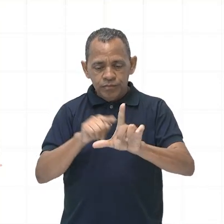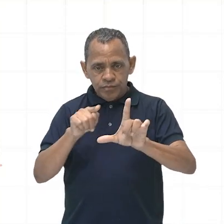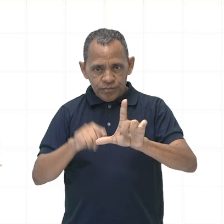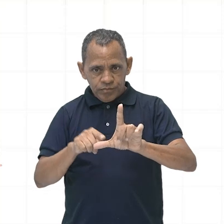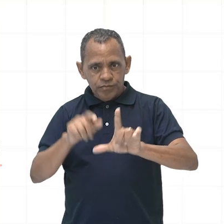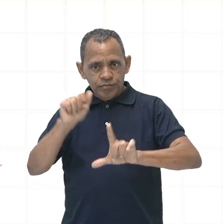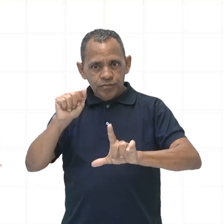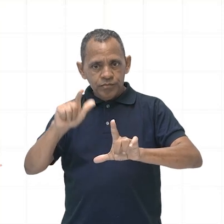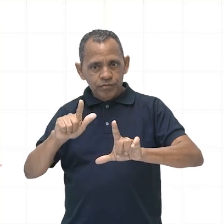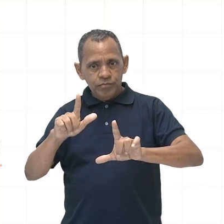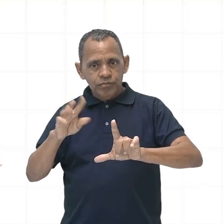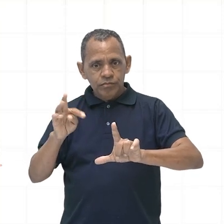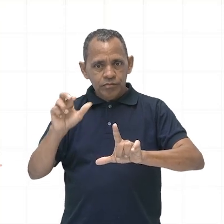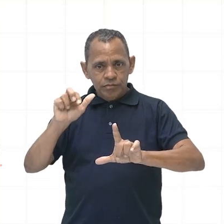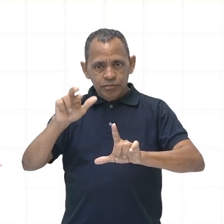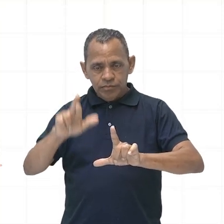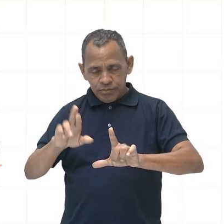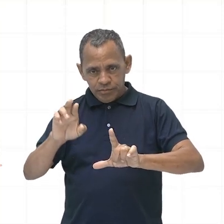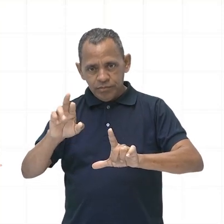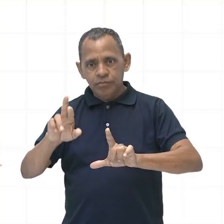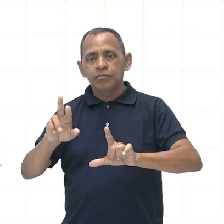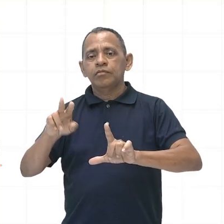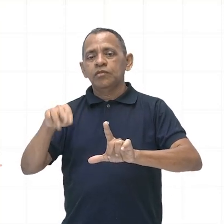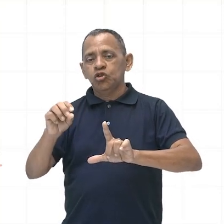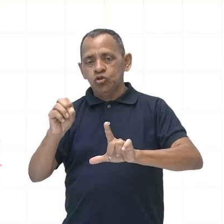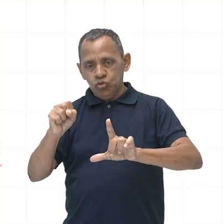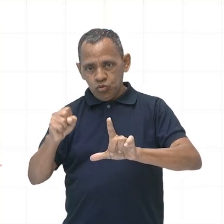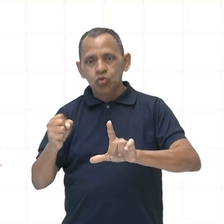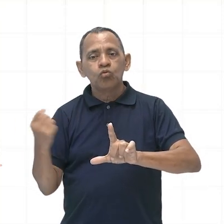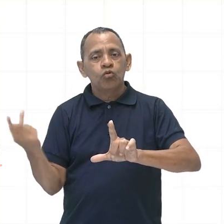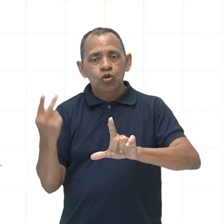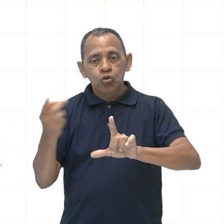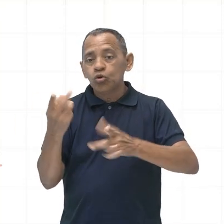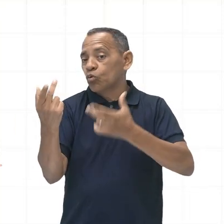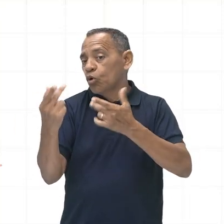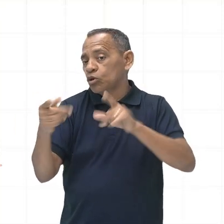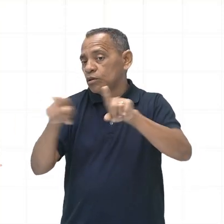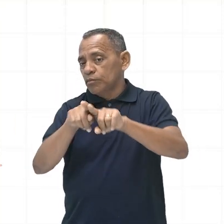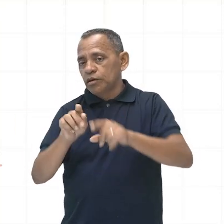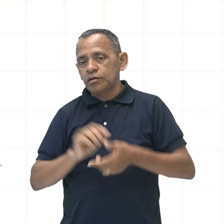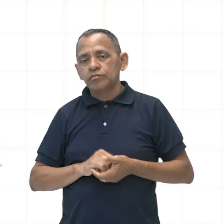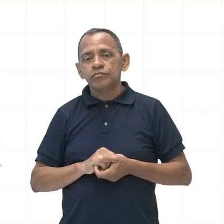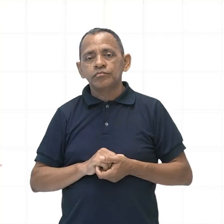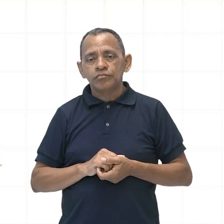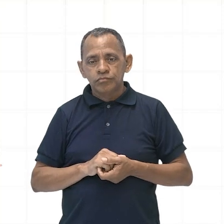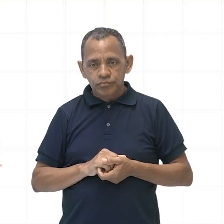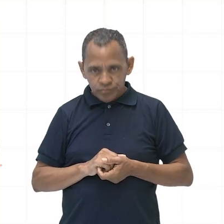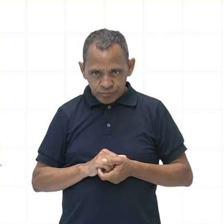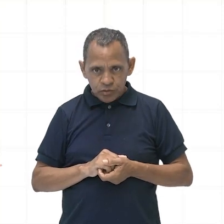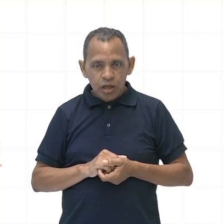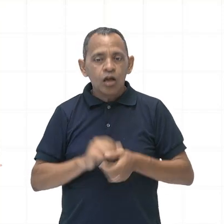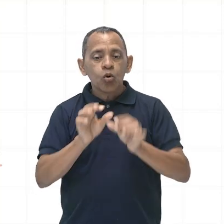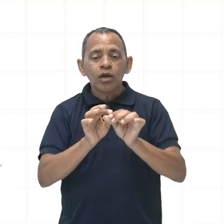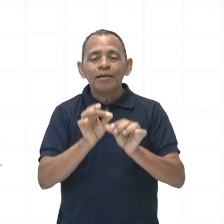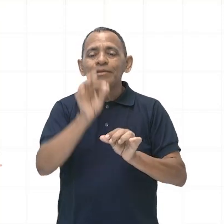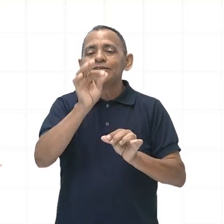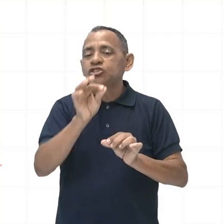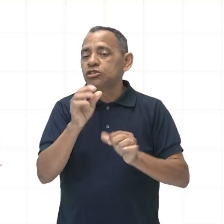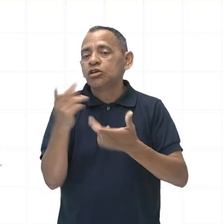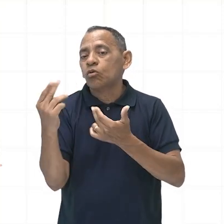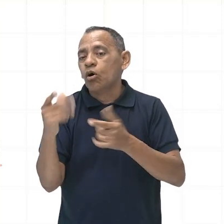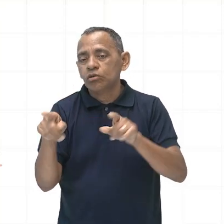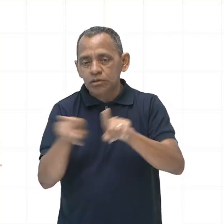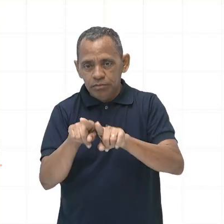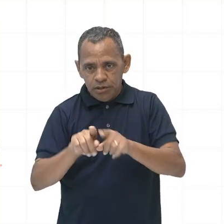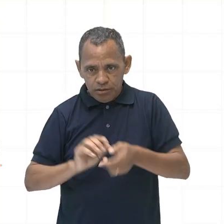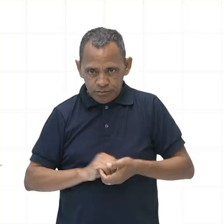alternos, eu sempre vou ter valores iguais, ou seja, ângulos congruentes. Quando eu tenho